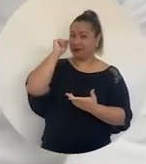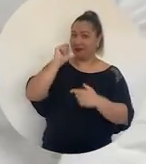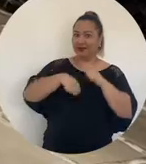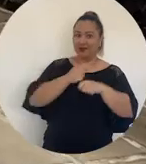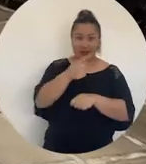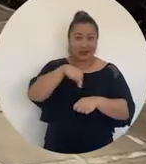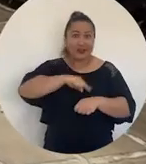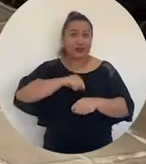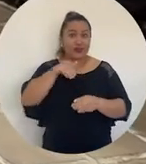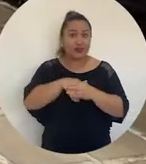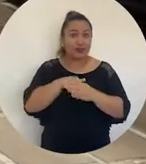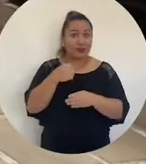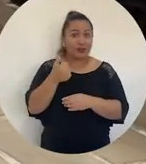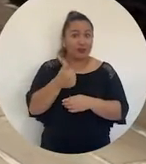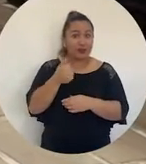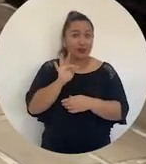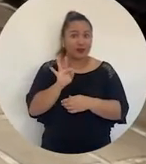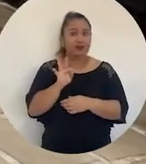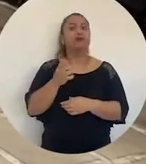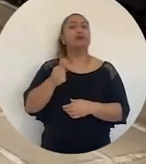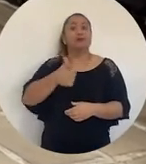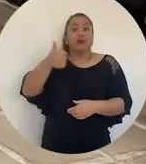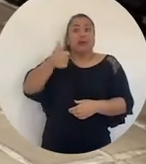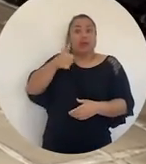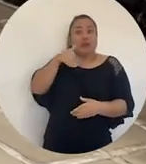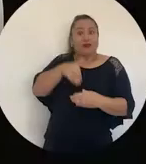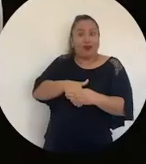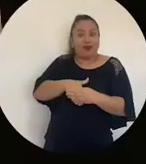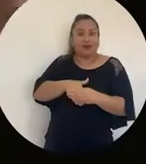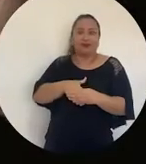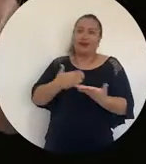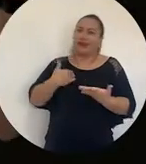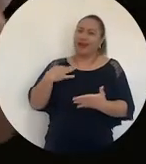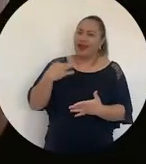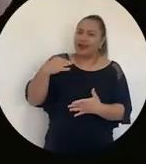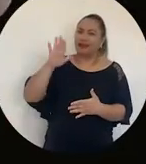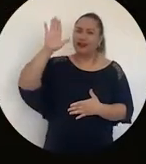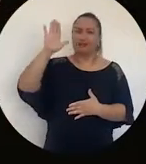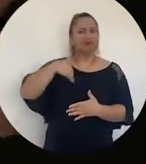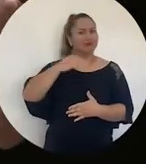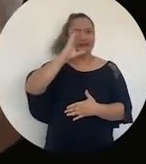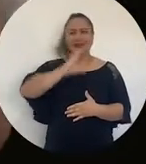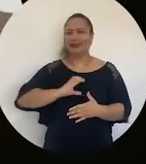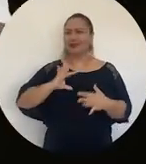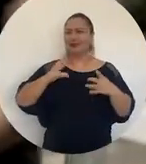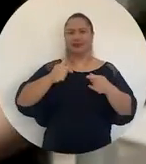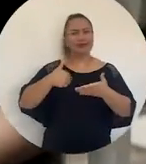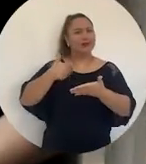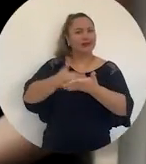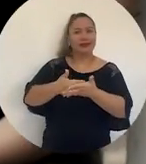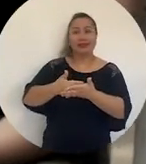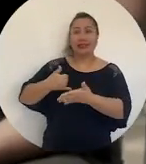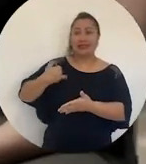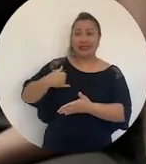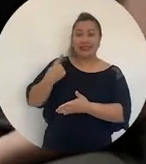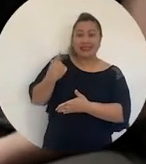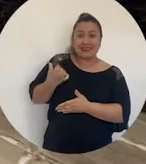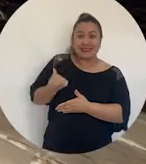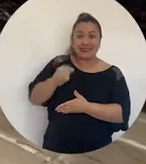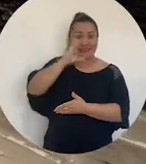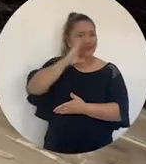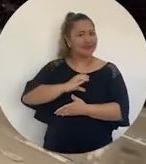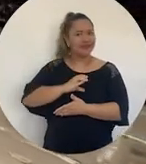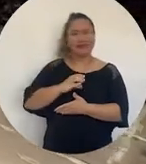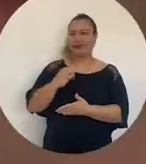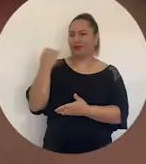era prefeito. Votaram no primeiro turno? Sim. Foi nosso primeiro voto. Mais do que ser candidato, é de cidadão todo o tempo. Exercendo a cidadania desde